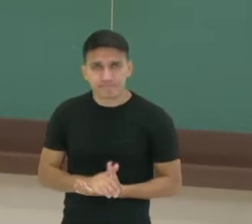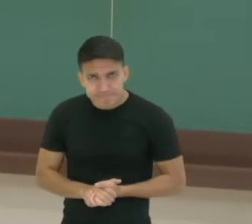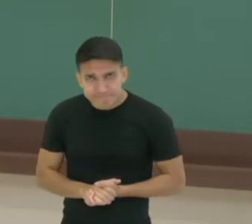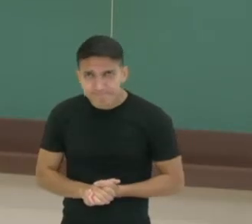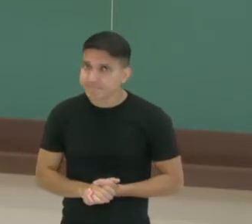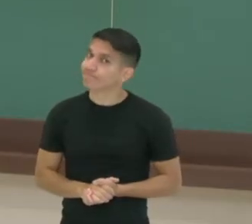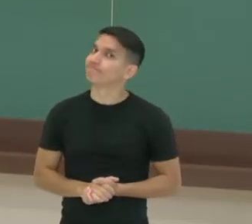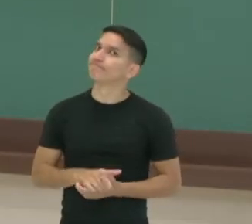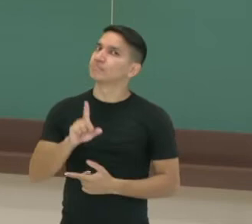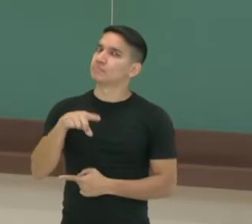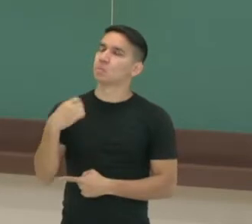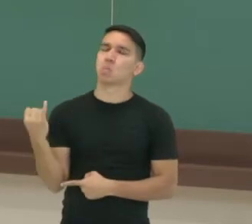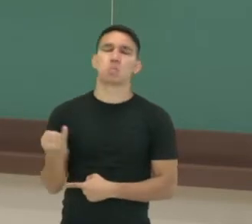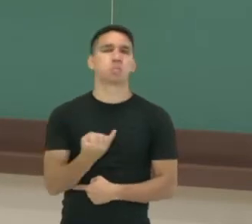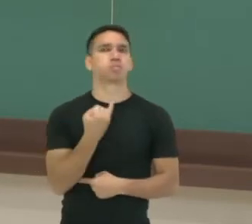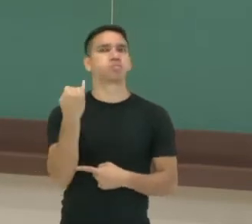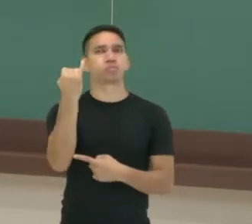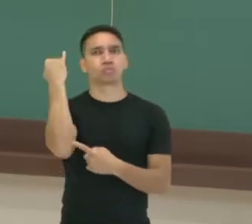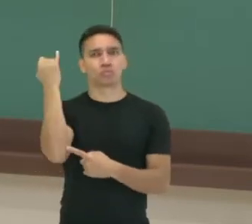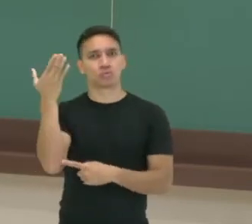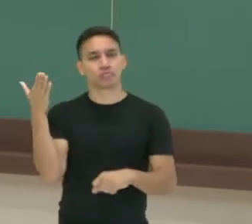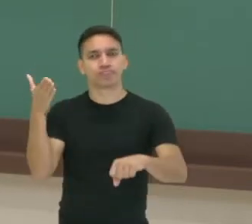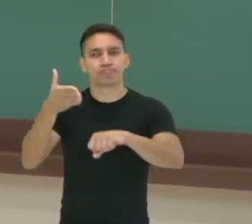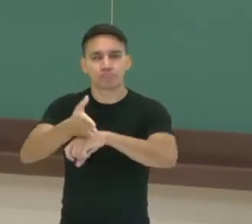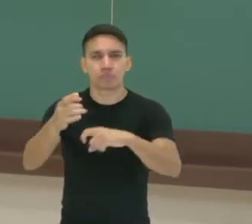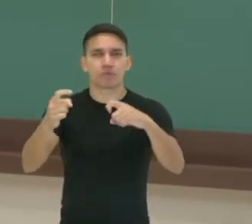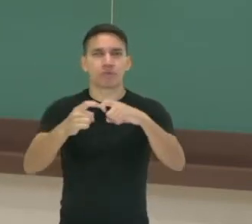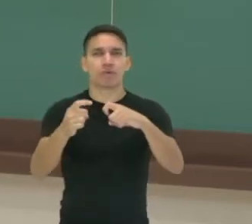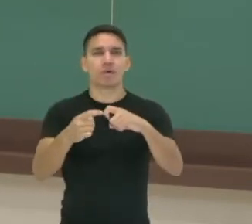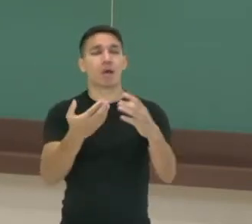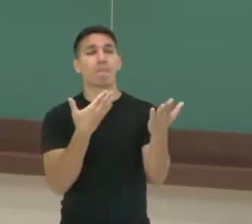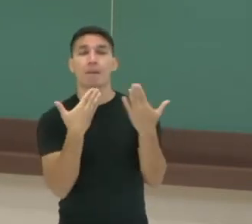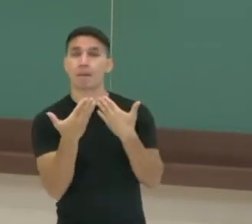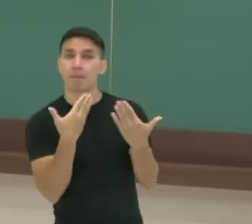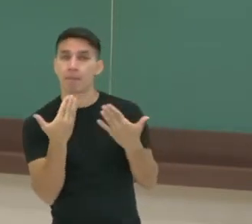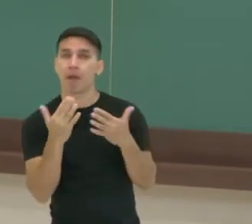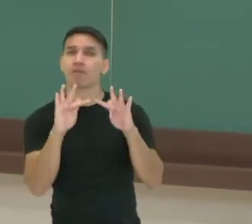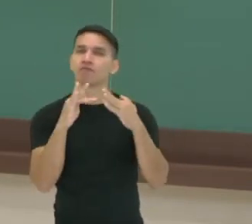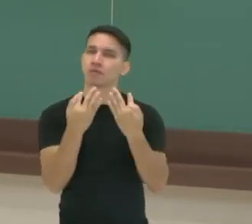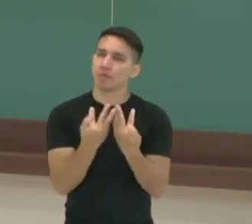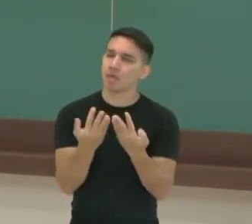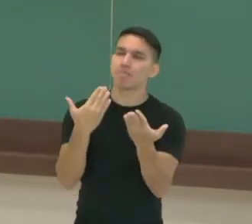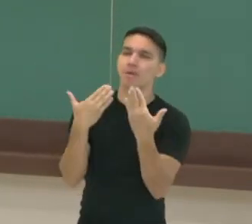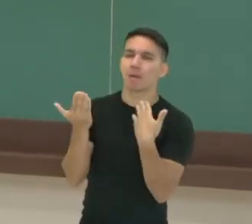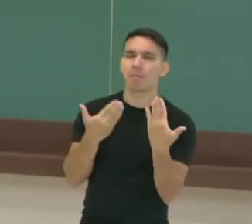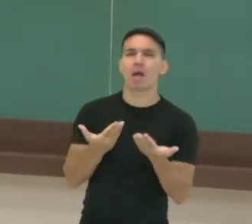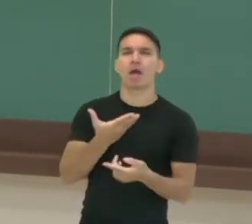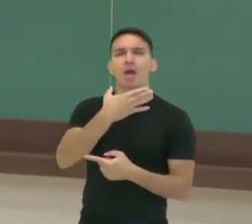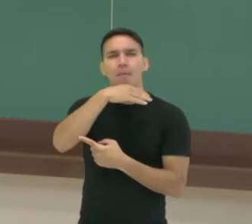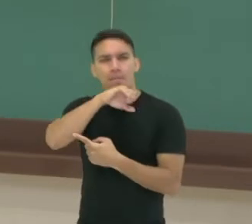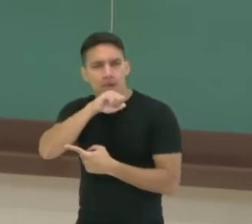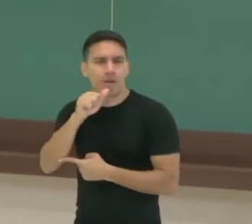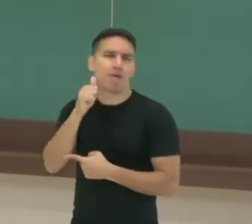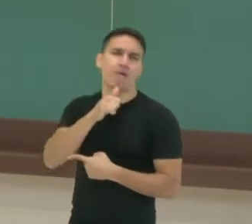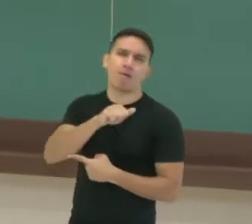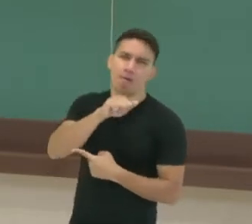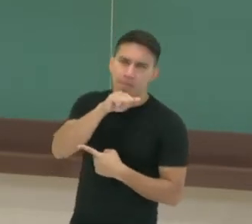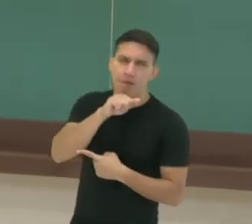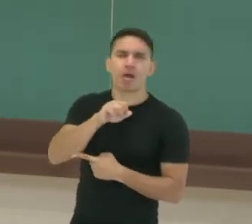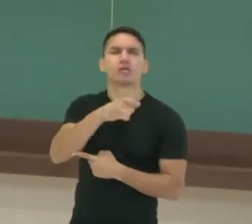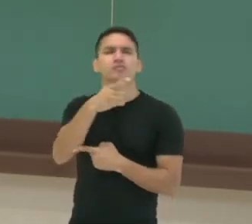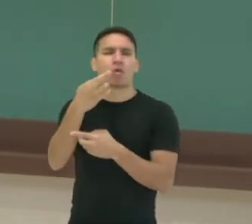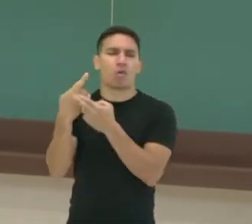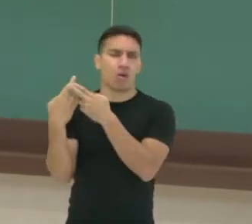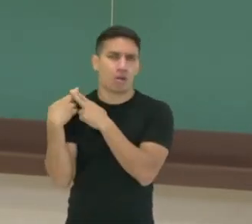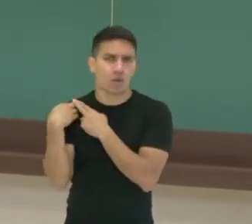Super importante ir ao médico. Então, converse com a sua família, converse com seus pais, converse com o seu responsável. Você